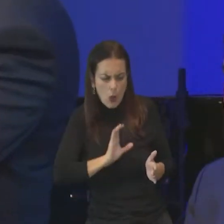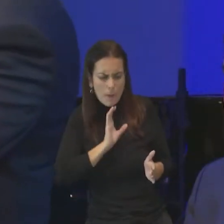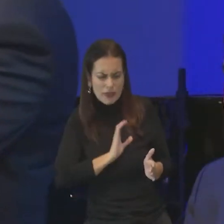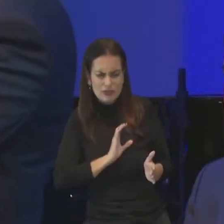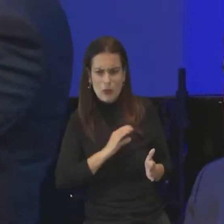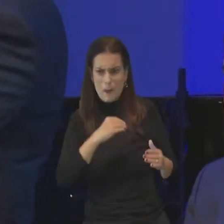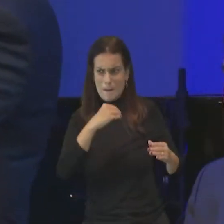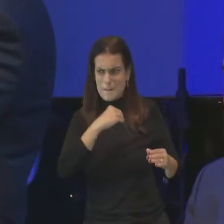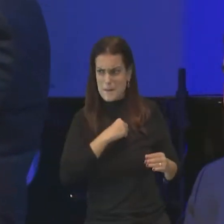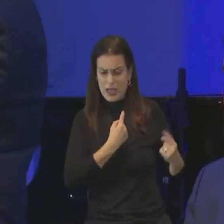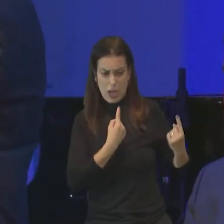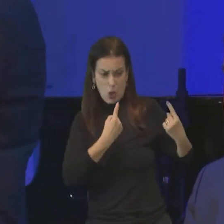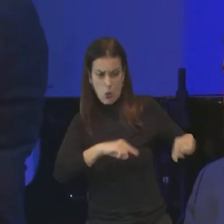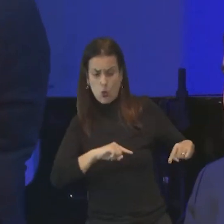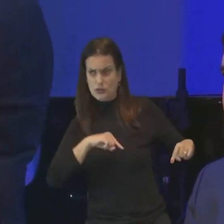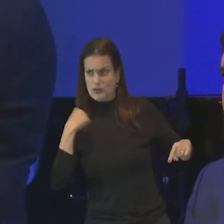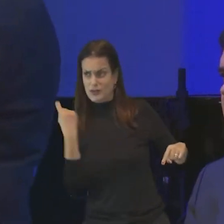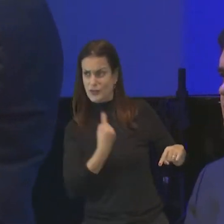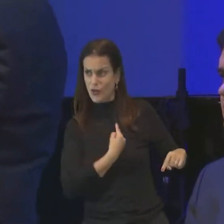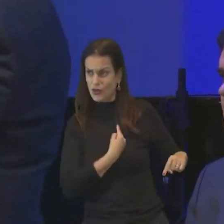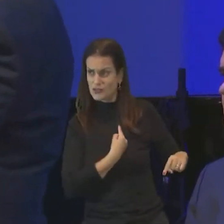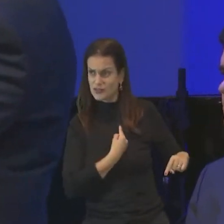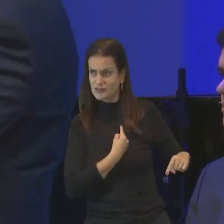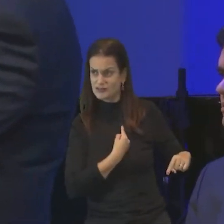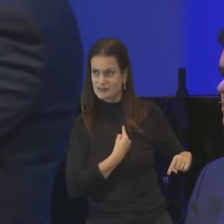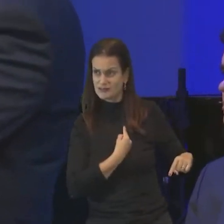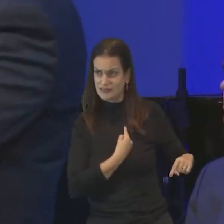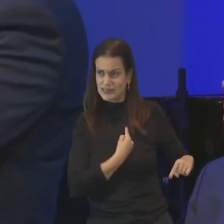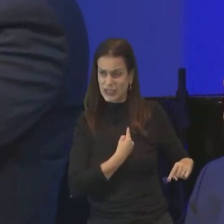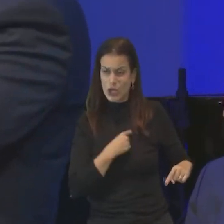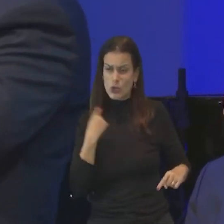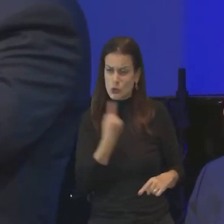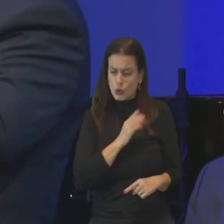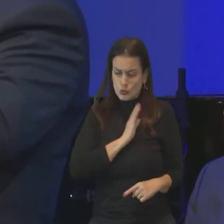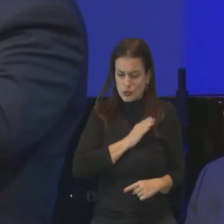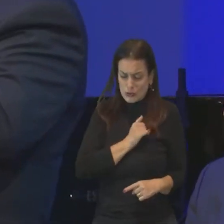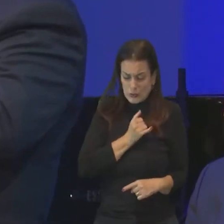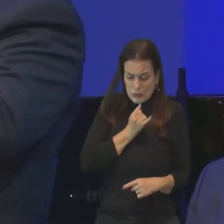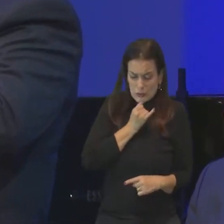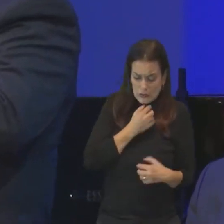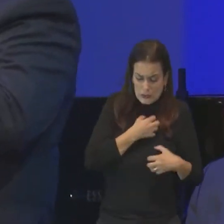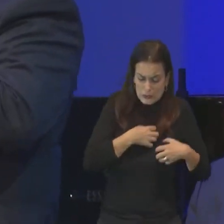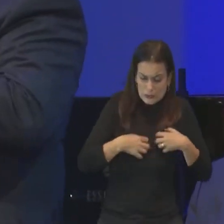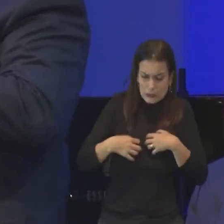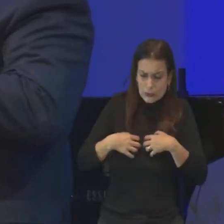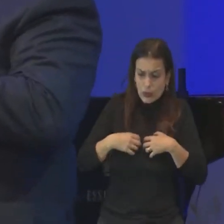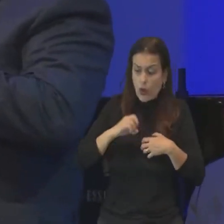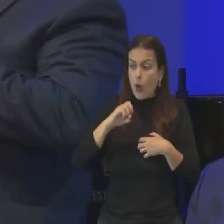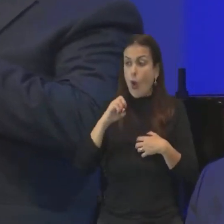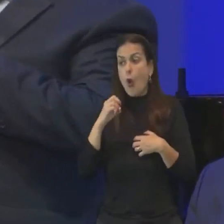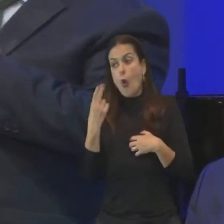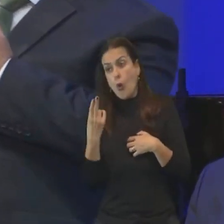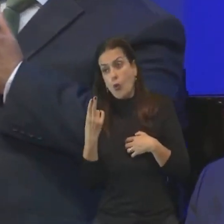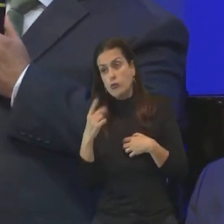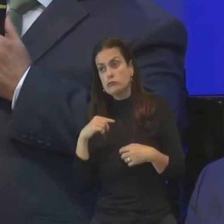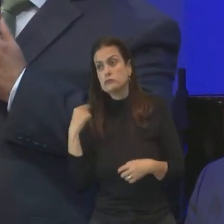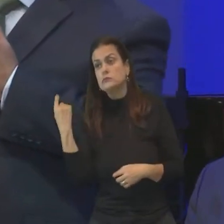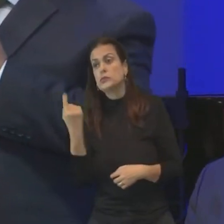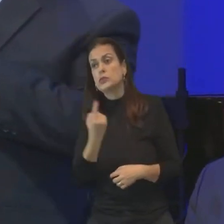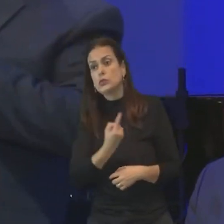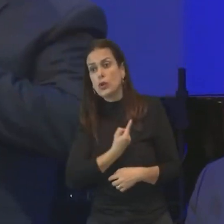contra nós e que muitas vezes trazem tristeza ao nosso coração? Ou será que temos sido